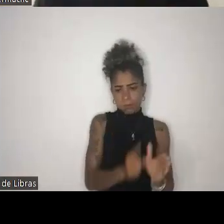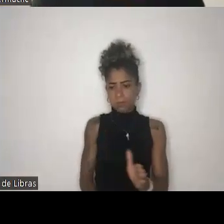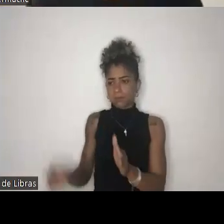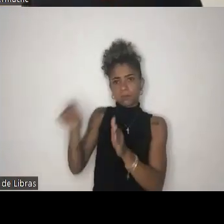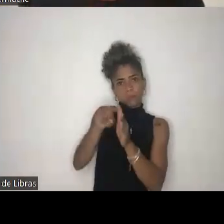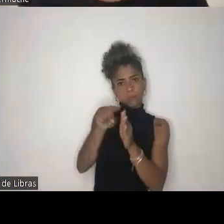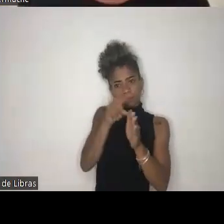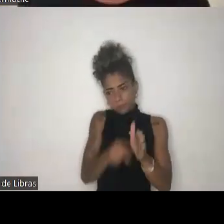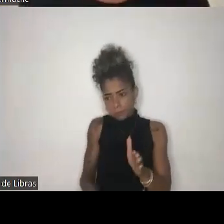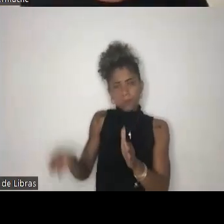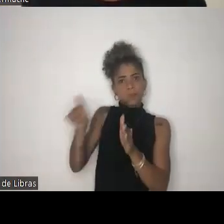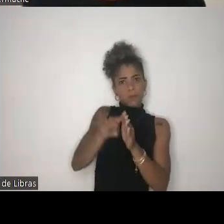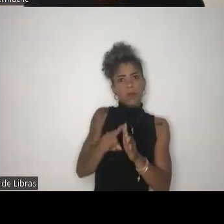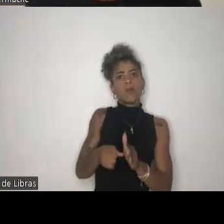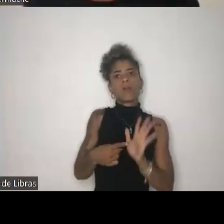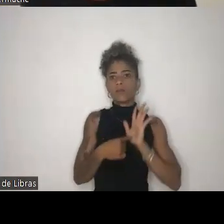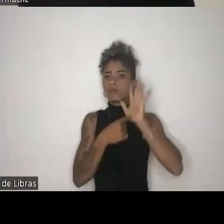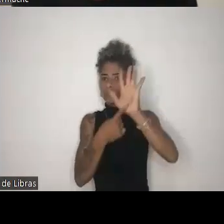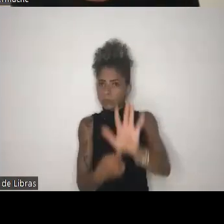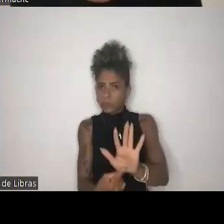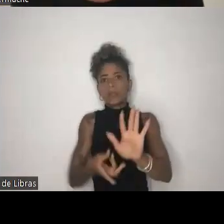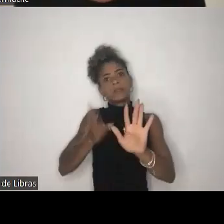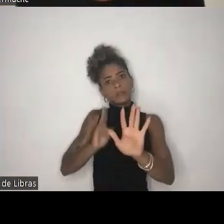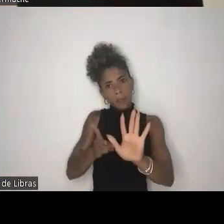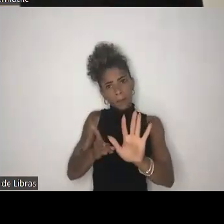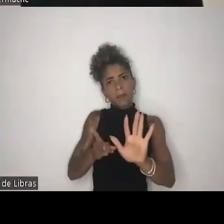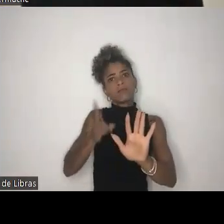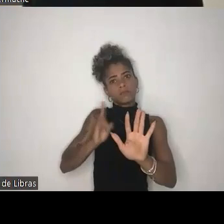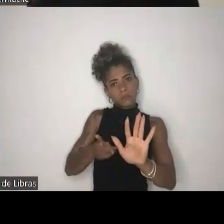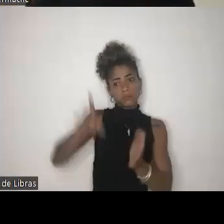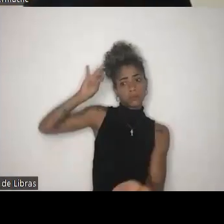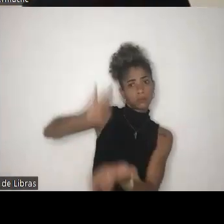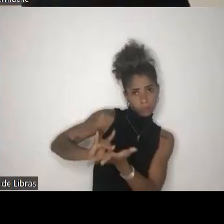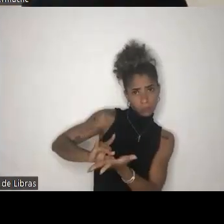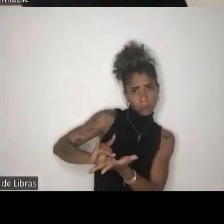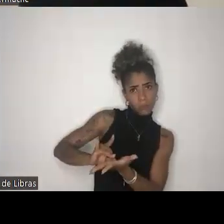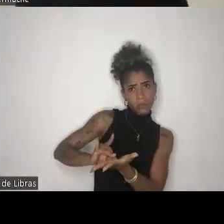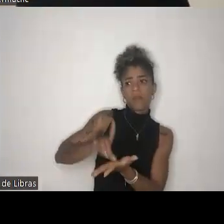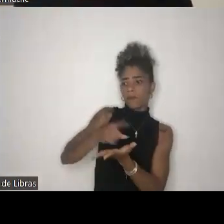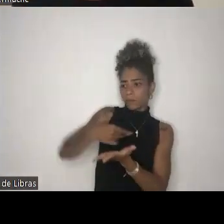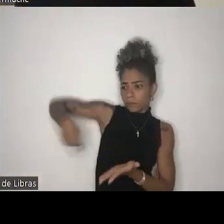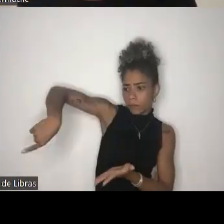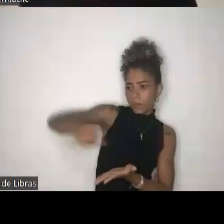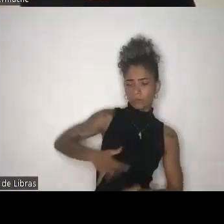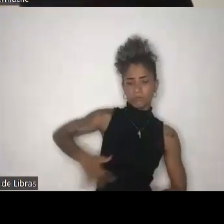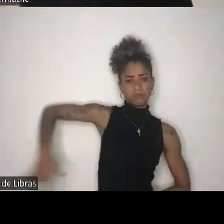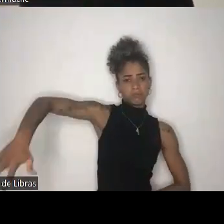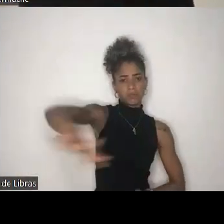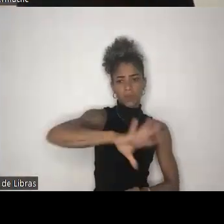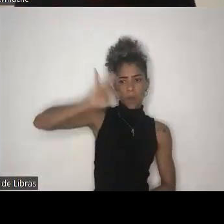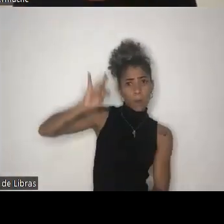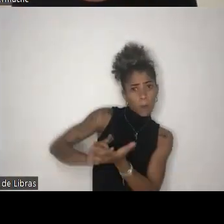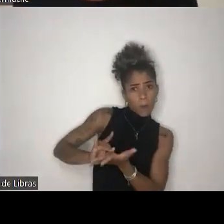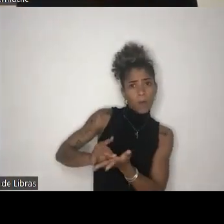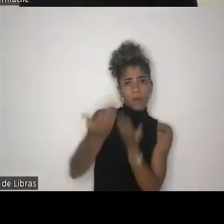de uma questão sobre a realidade o que nós somos diante da realidade isso gera nós temos naturalmente um certo